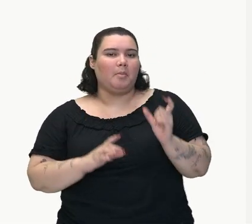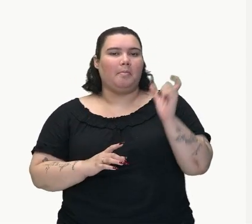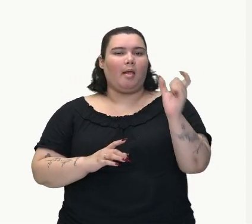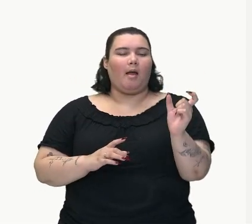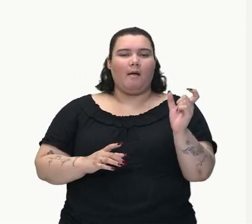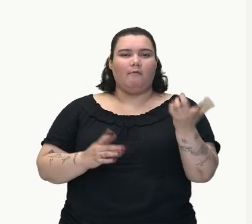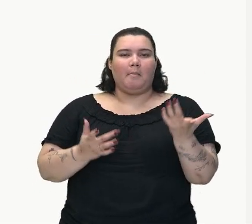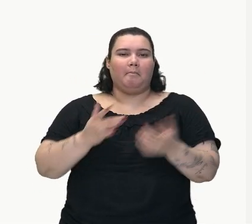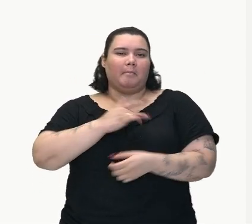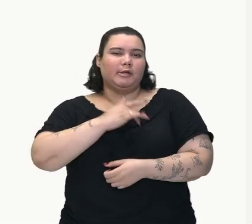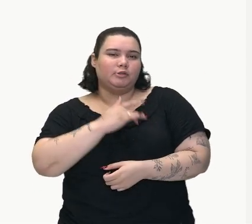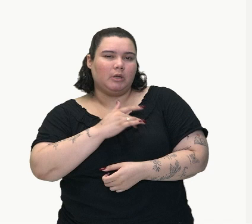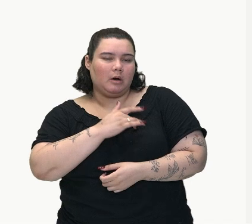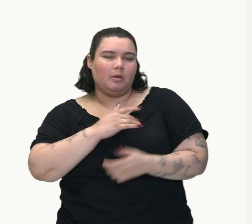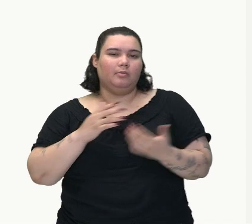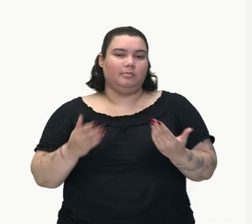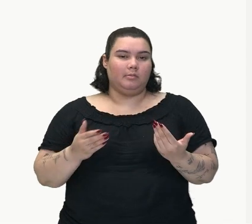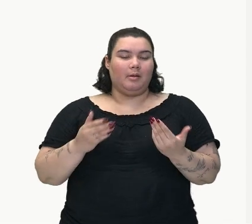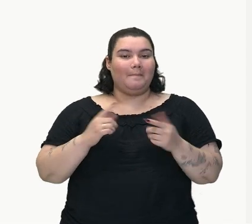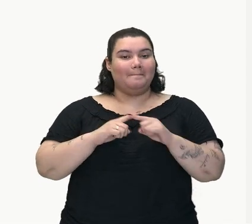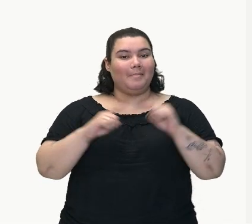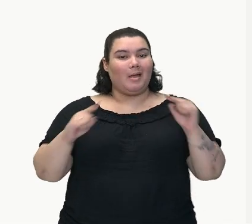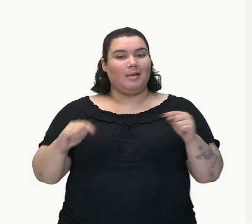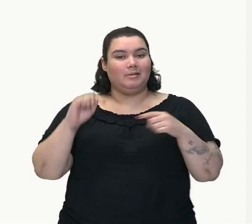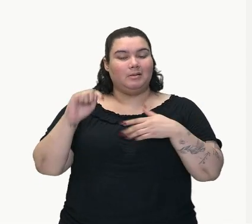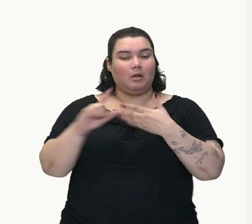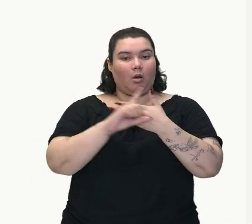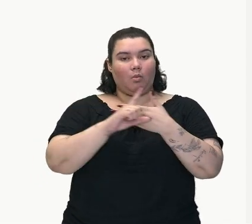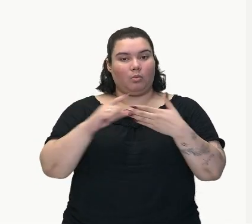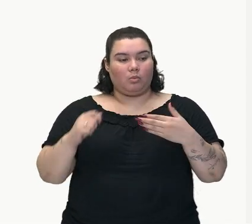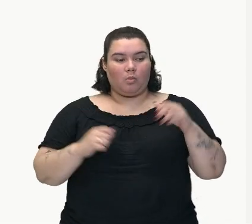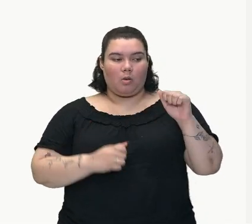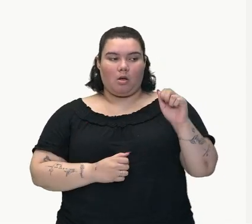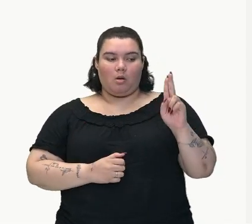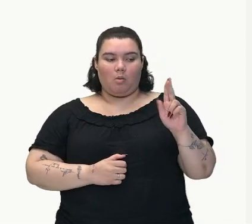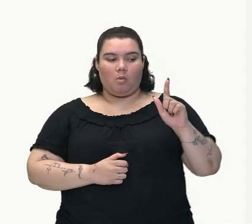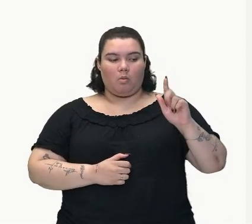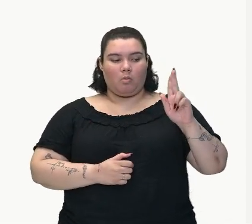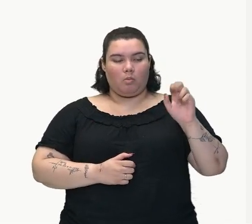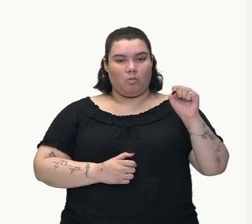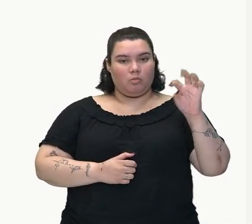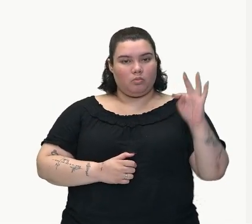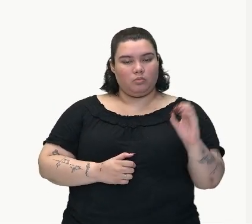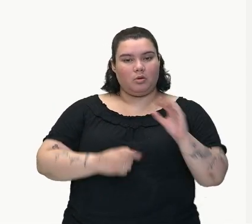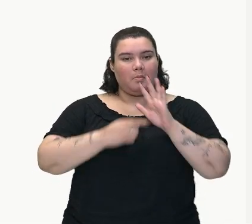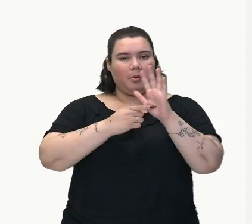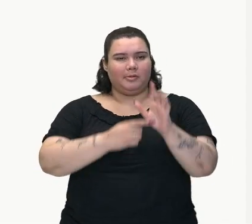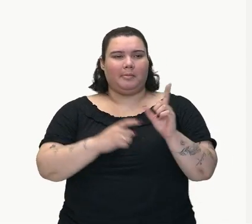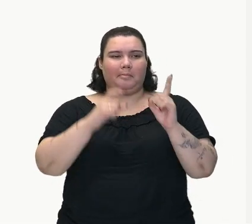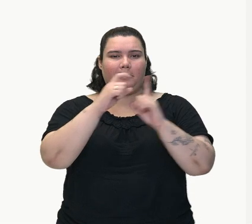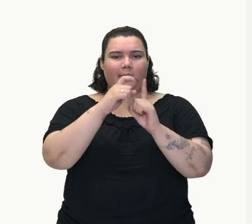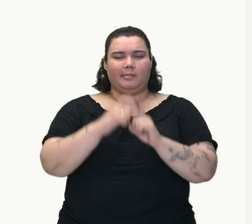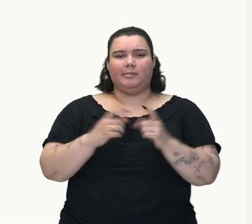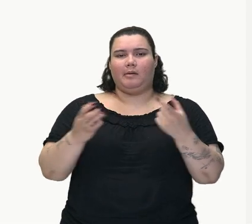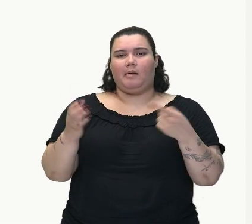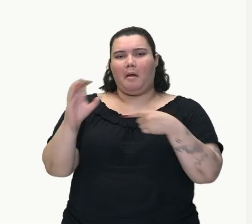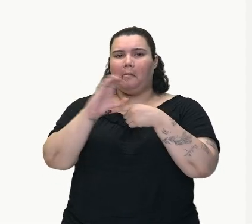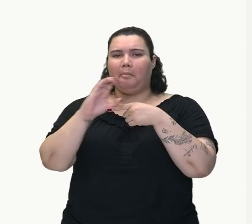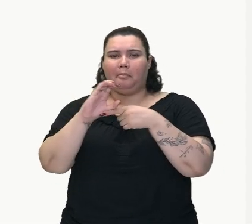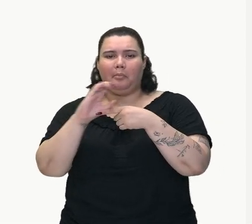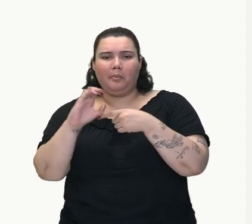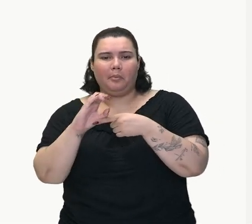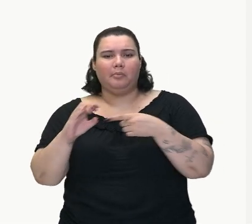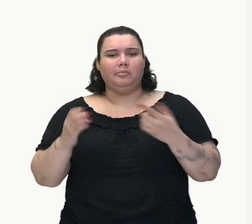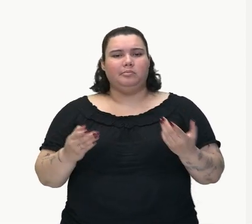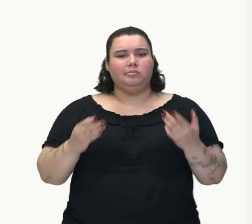Mas aqui o nosso autor, Augusto dos Anjos, traz palavras diferentes, como carbono, amoníaco,